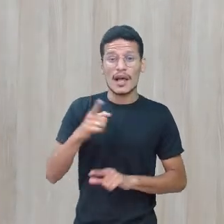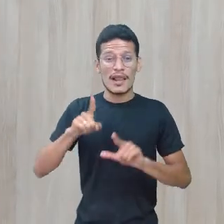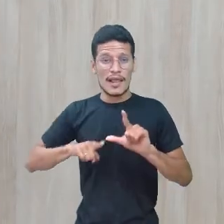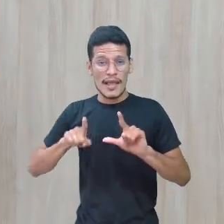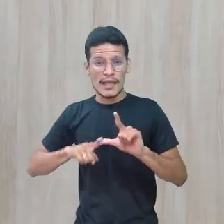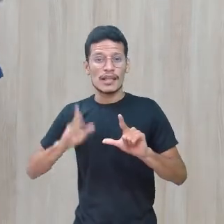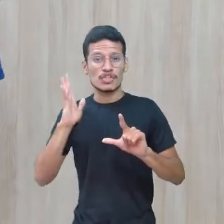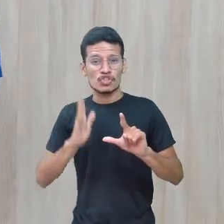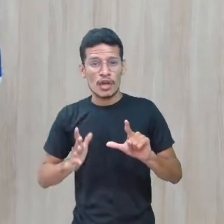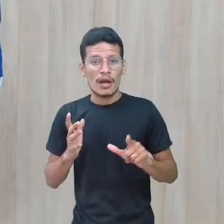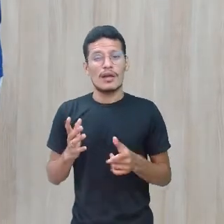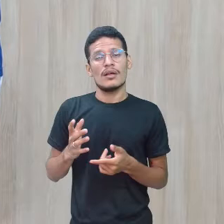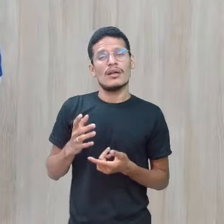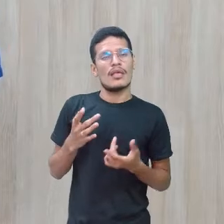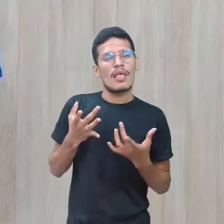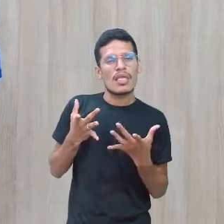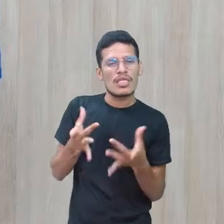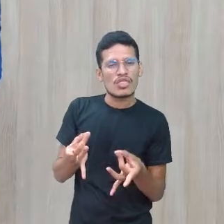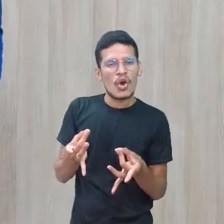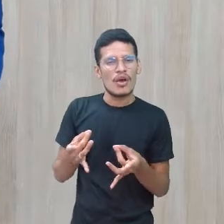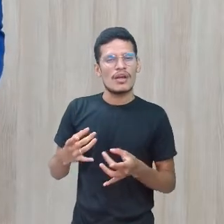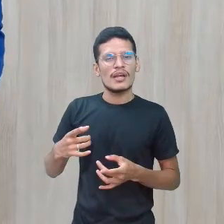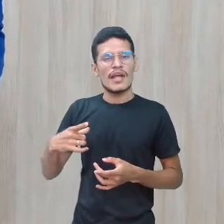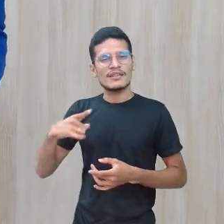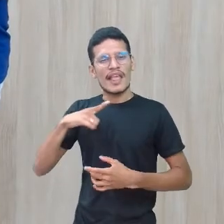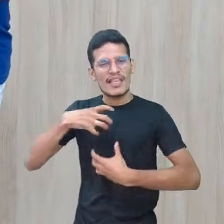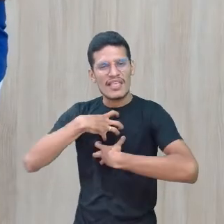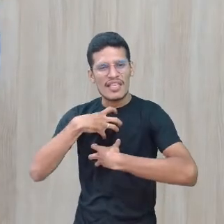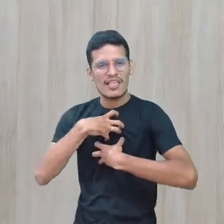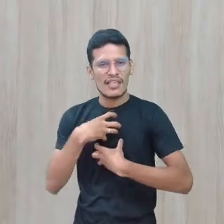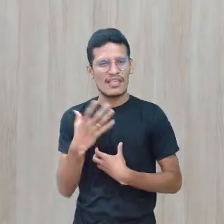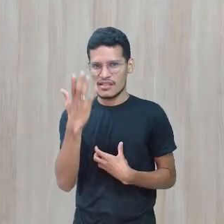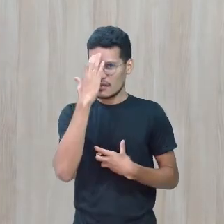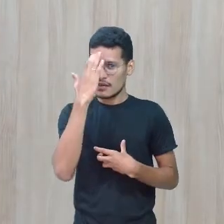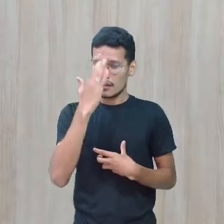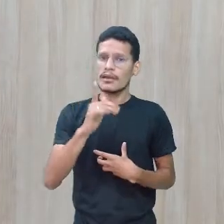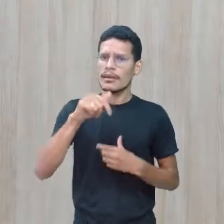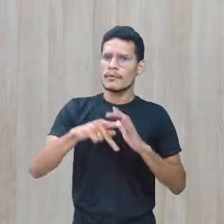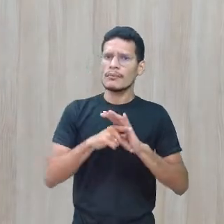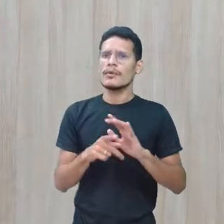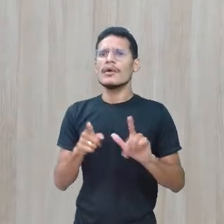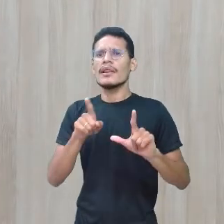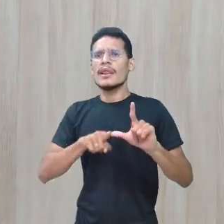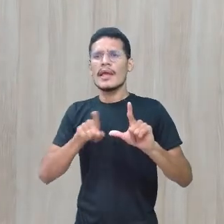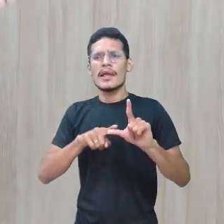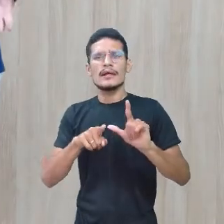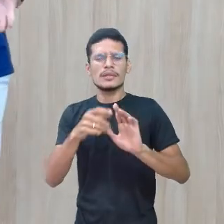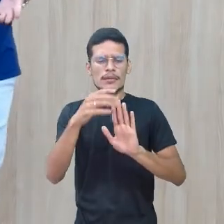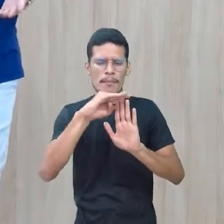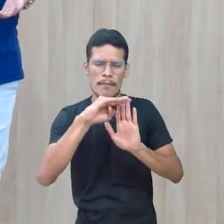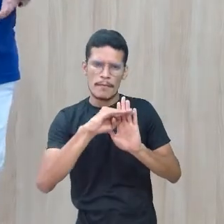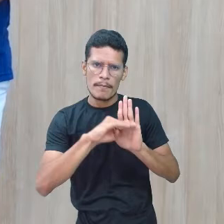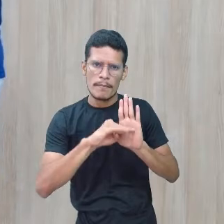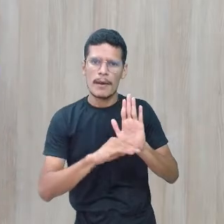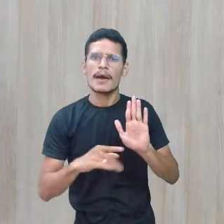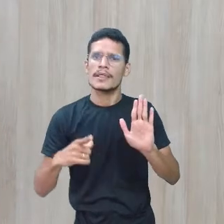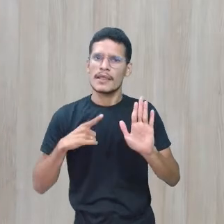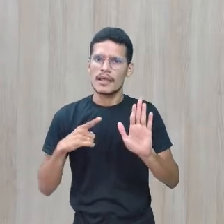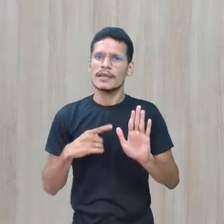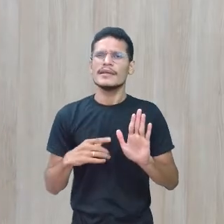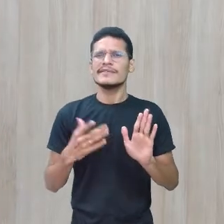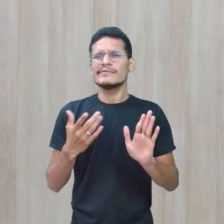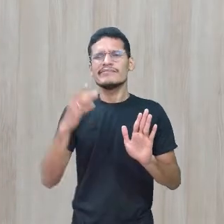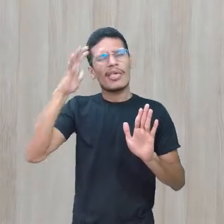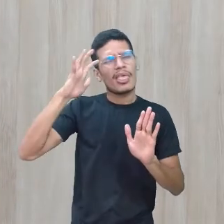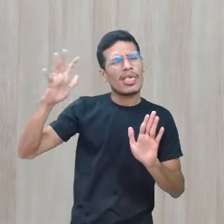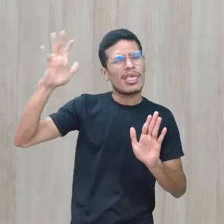assim melosas, né? Em algumas, né? Então letras surreais, guitarras mais distorcidas, né? Então todo